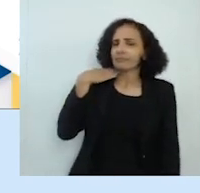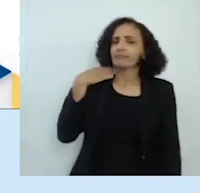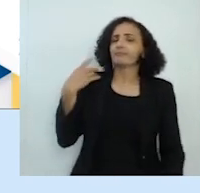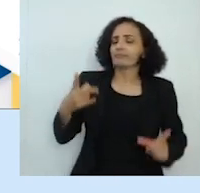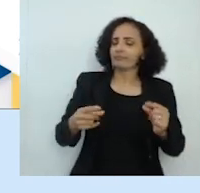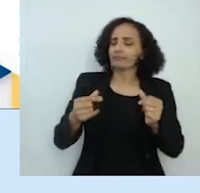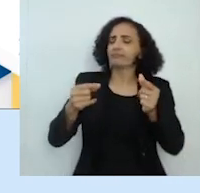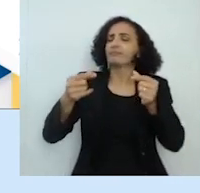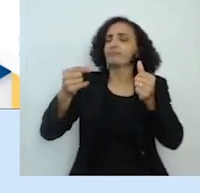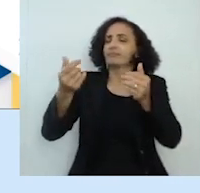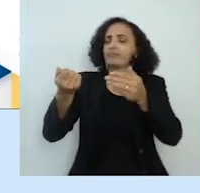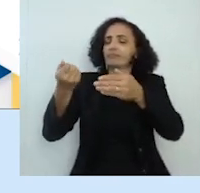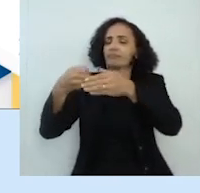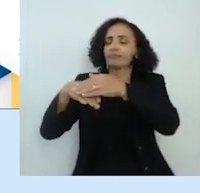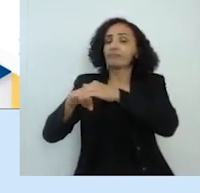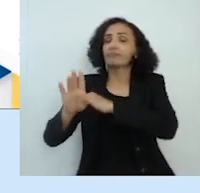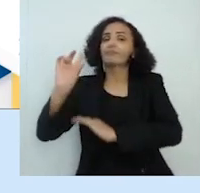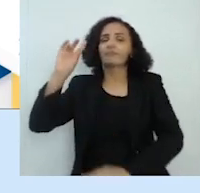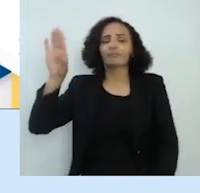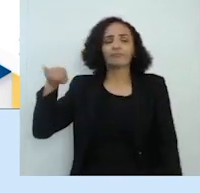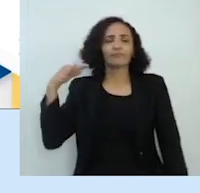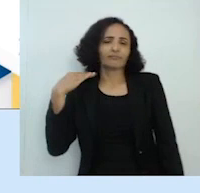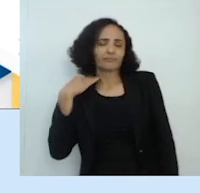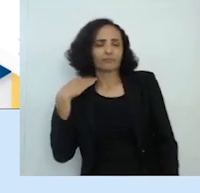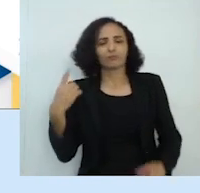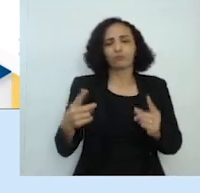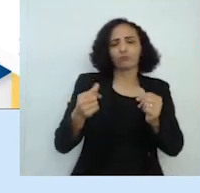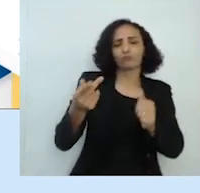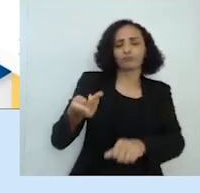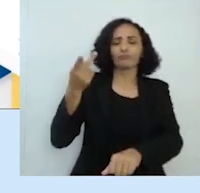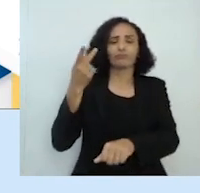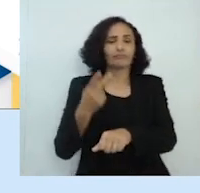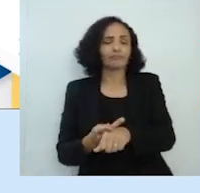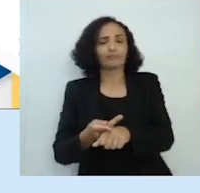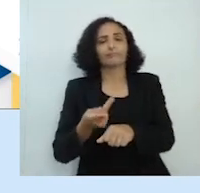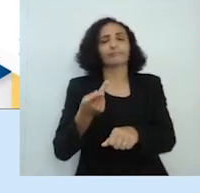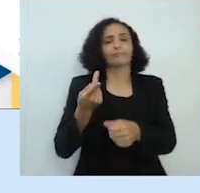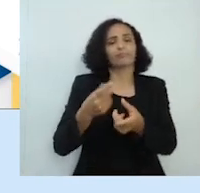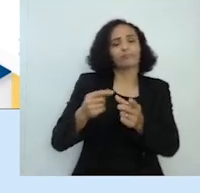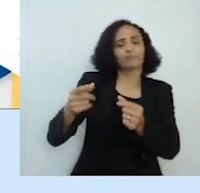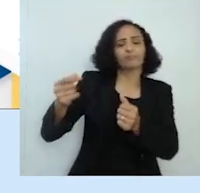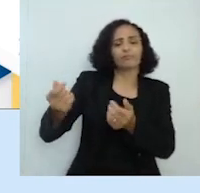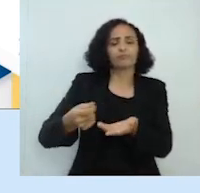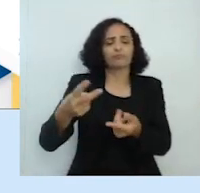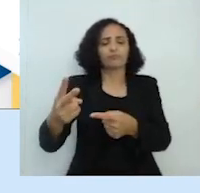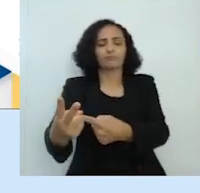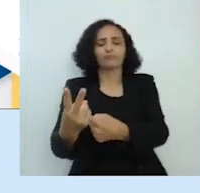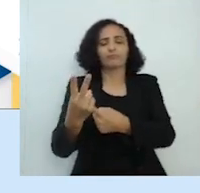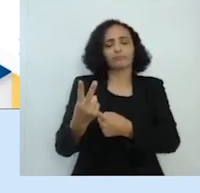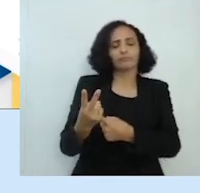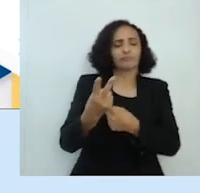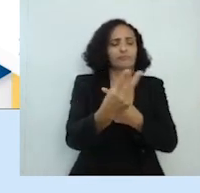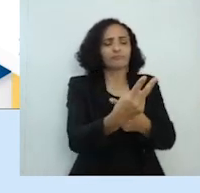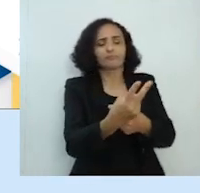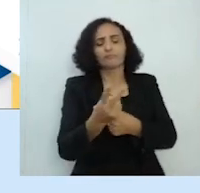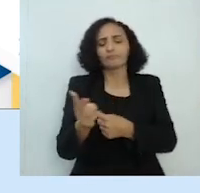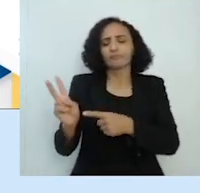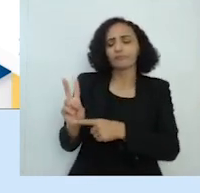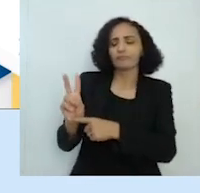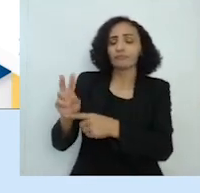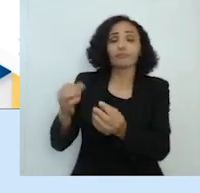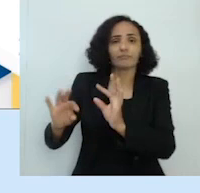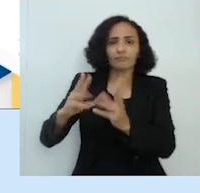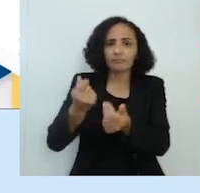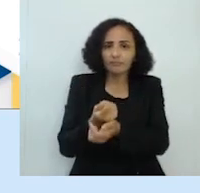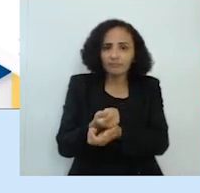financeiro. Trocas de moeda, de dinheiro, financiamento aqui, pega empréstimo ali. Então,